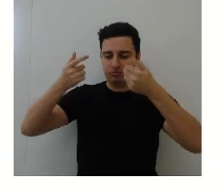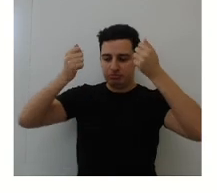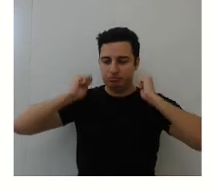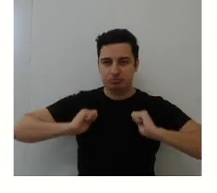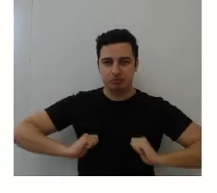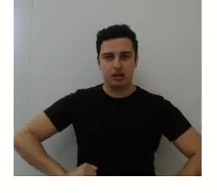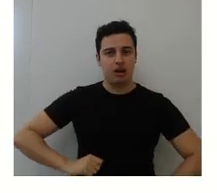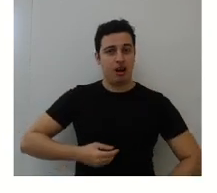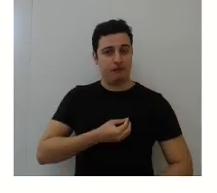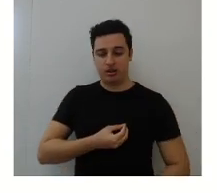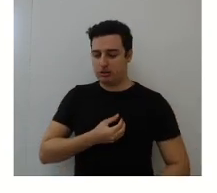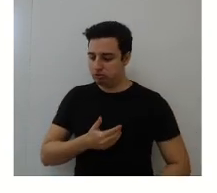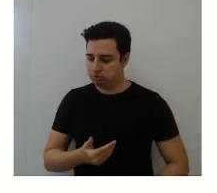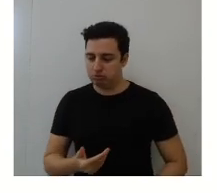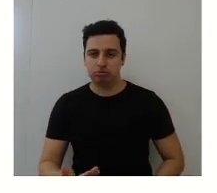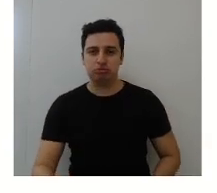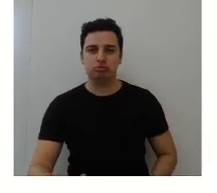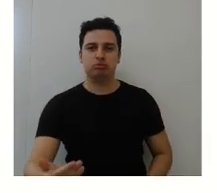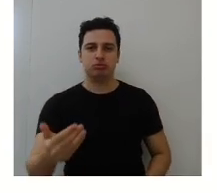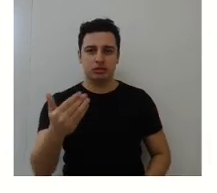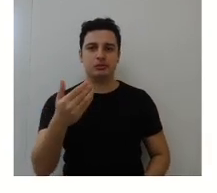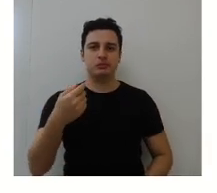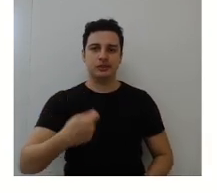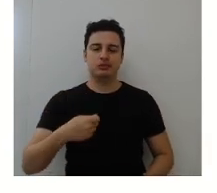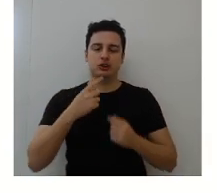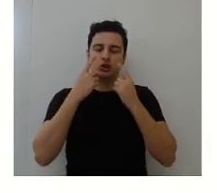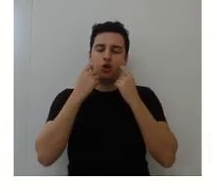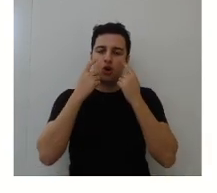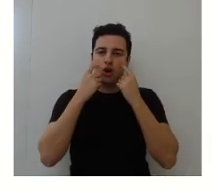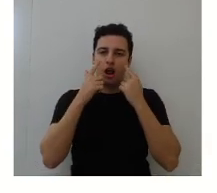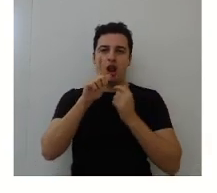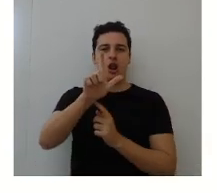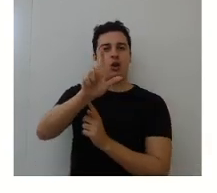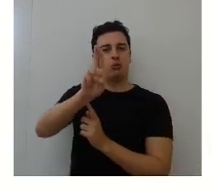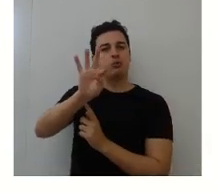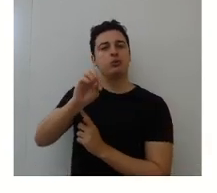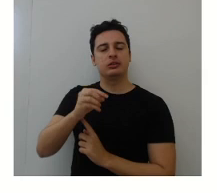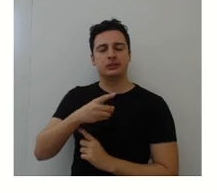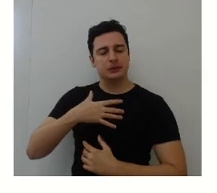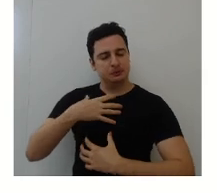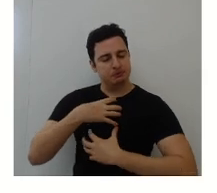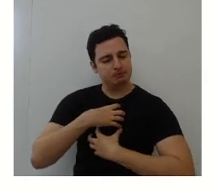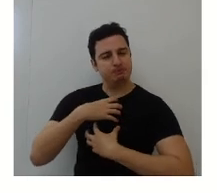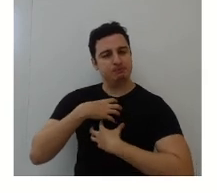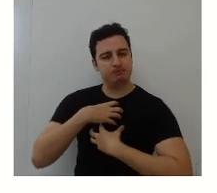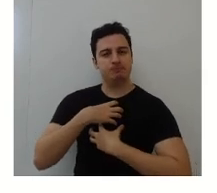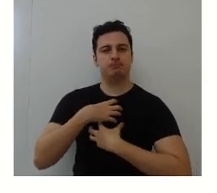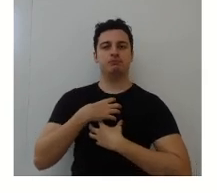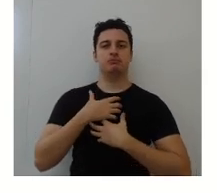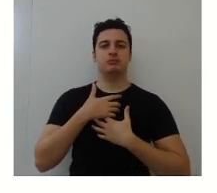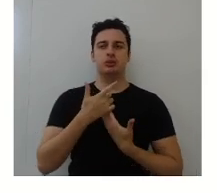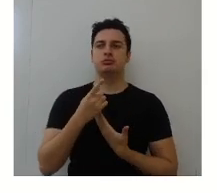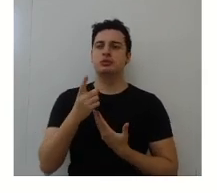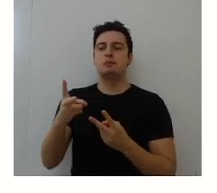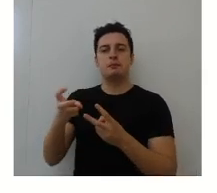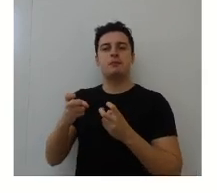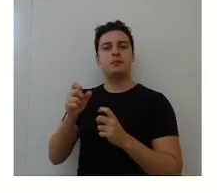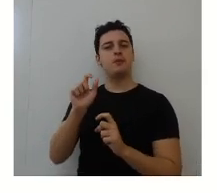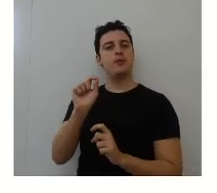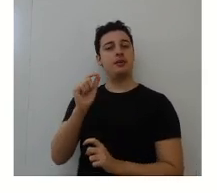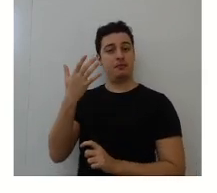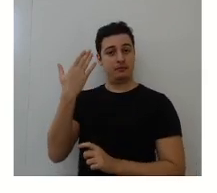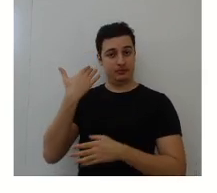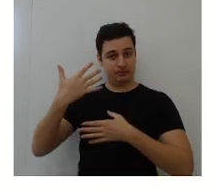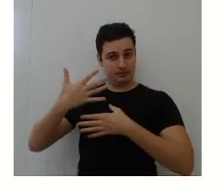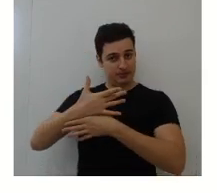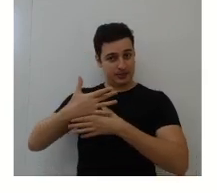vida. Não é? Então nessa música você percebe que a mulher tem uma grande participação na formação social da